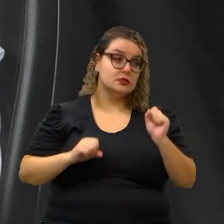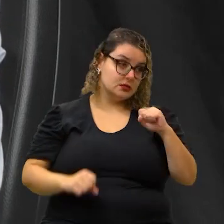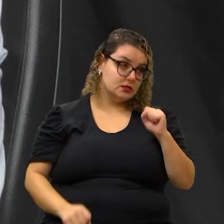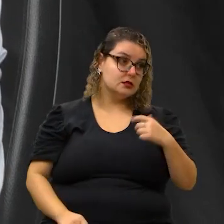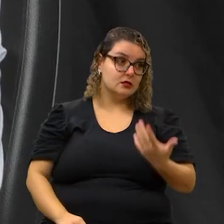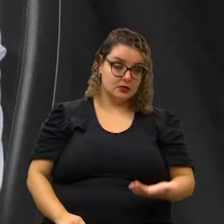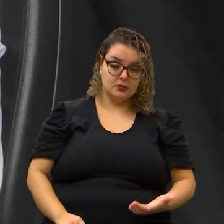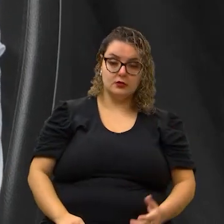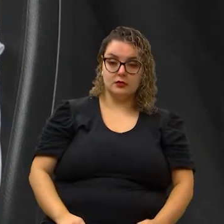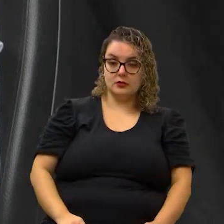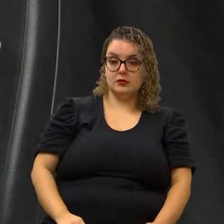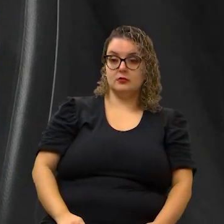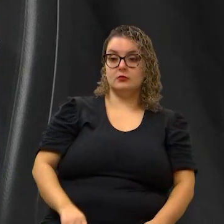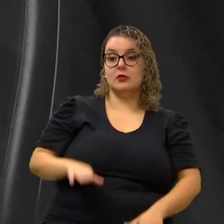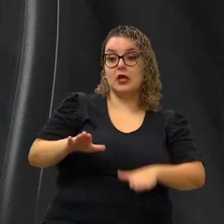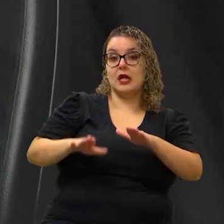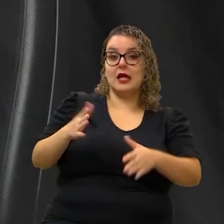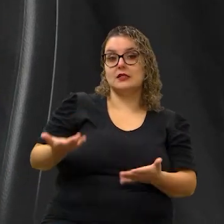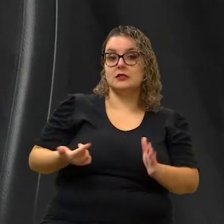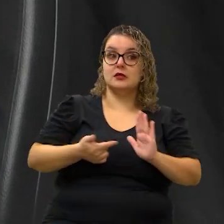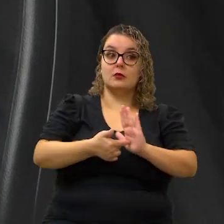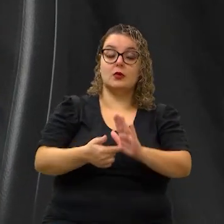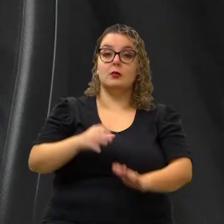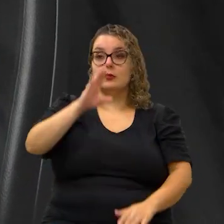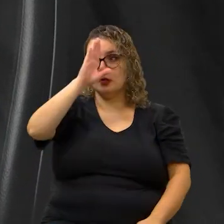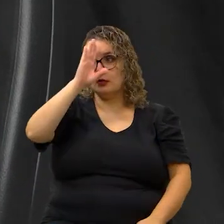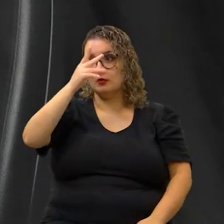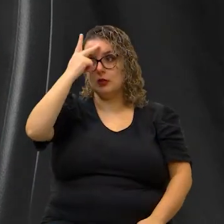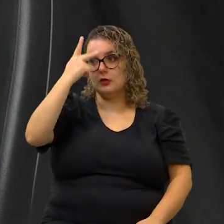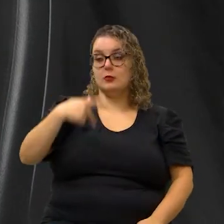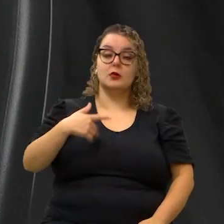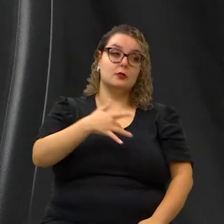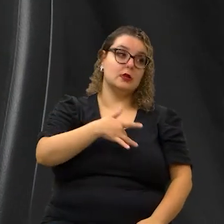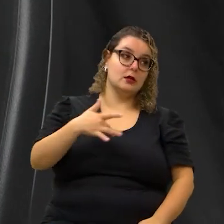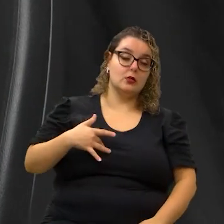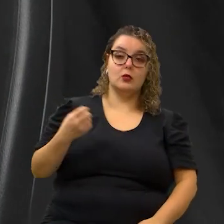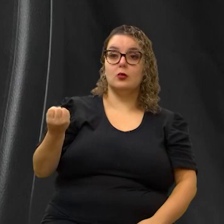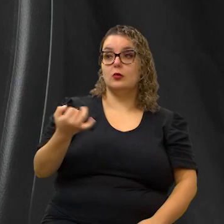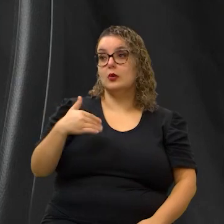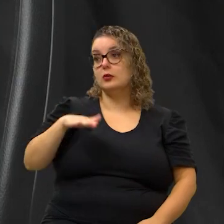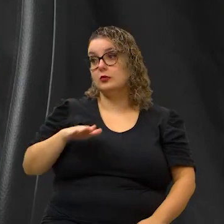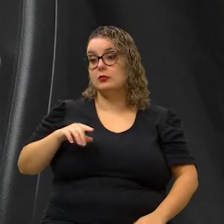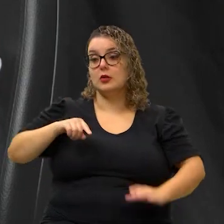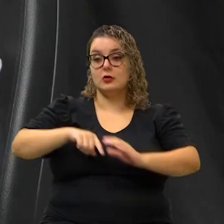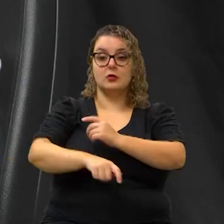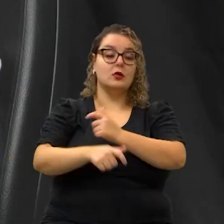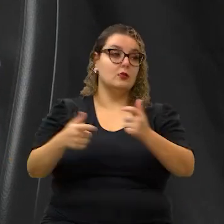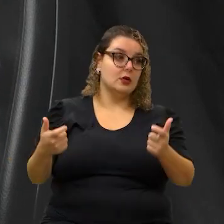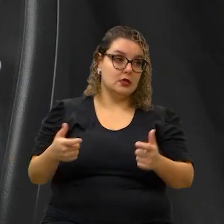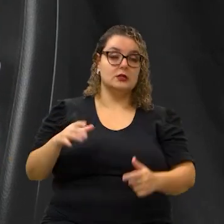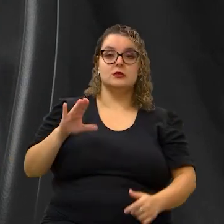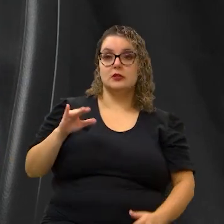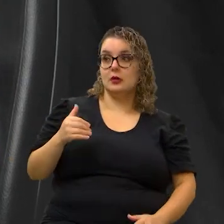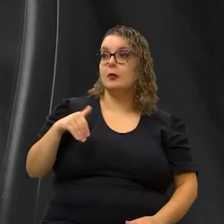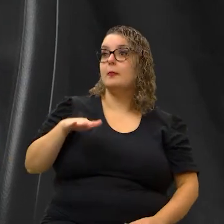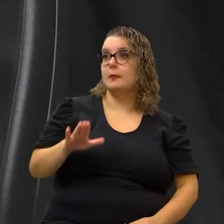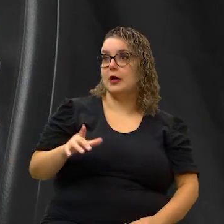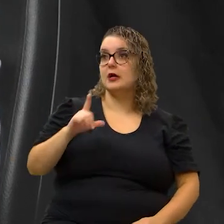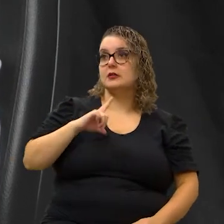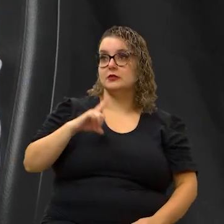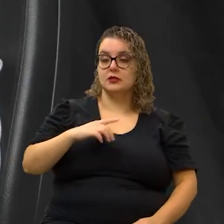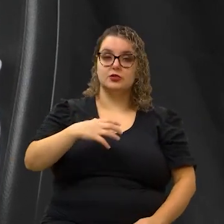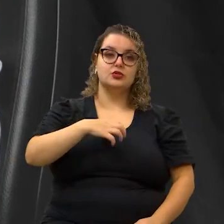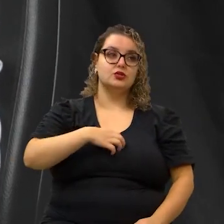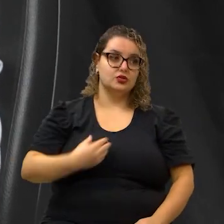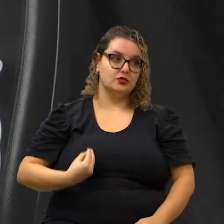nossa vida. Sim. Né? Talvez a demonstração principal seja na própria saúde, porque quanto mais se avança a ciência, mais a